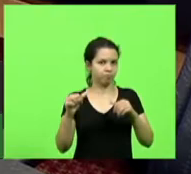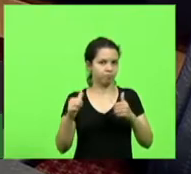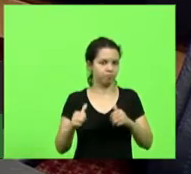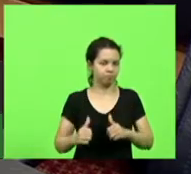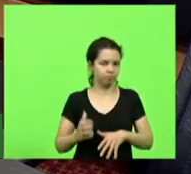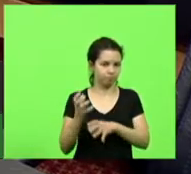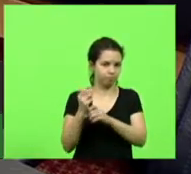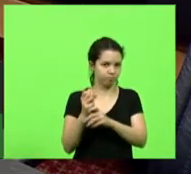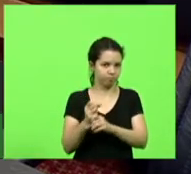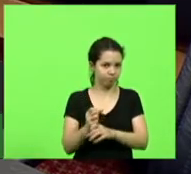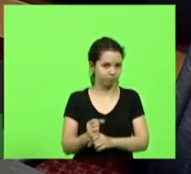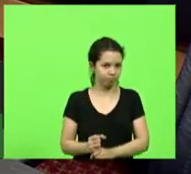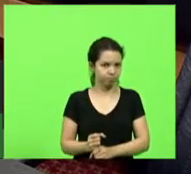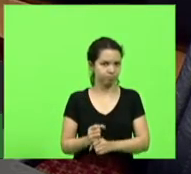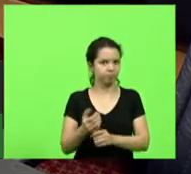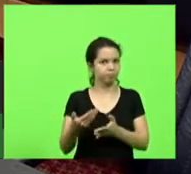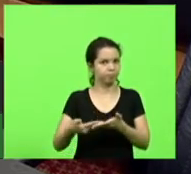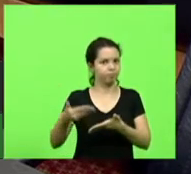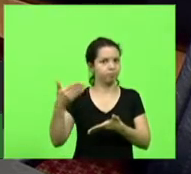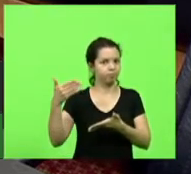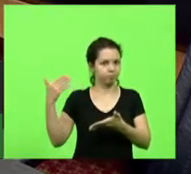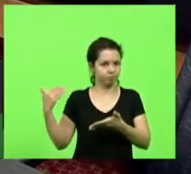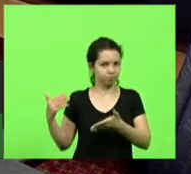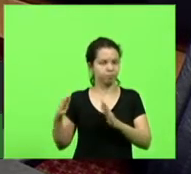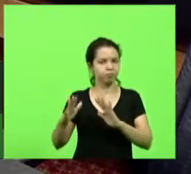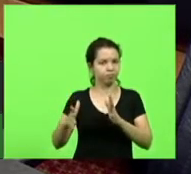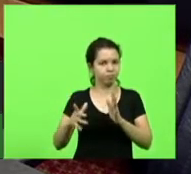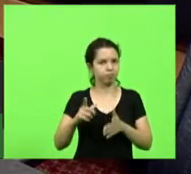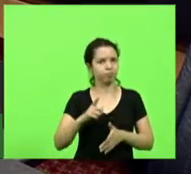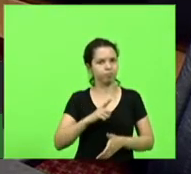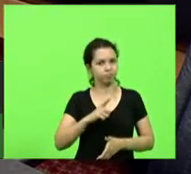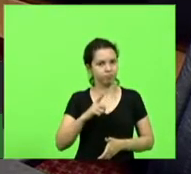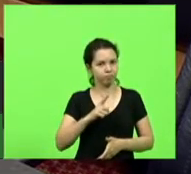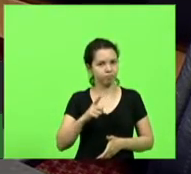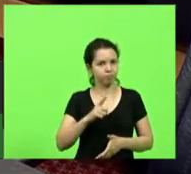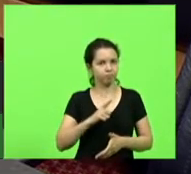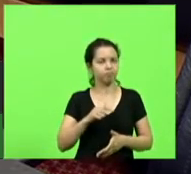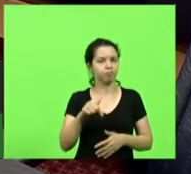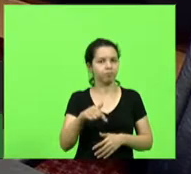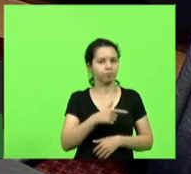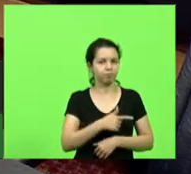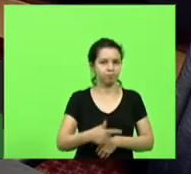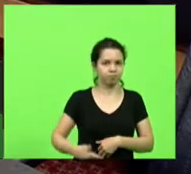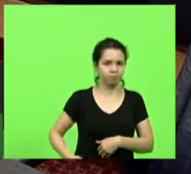Esta prerrogativa já tem titulares aí no aparelho estatal.